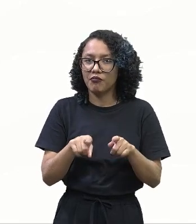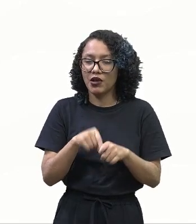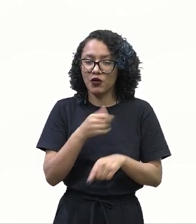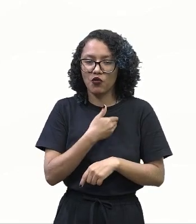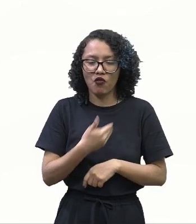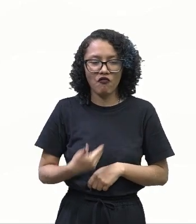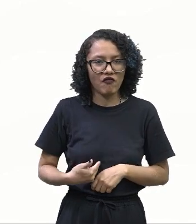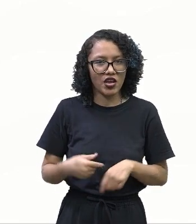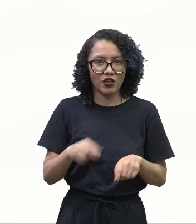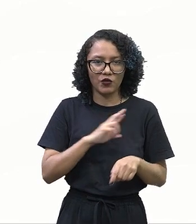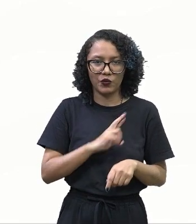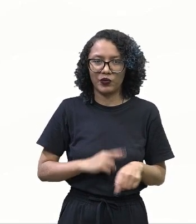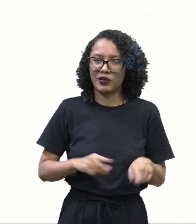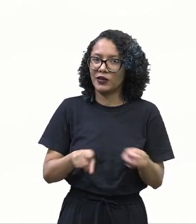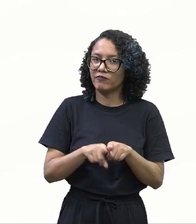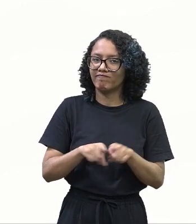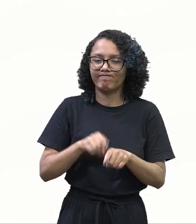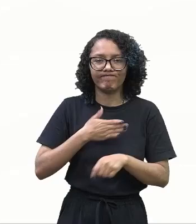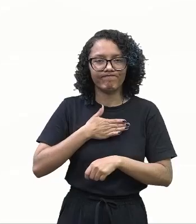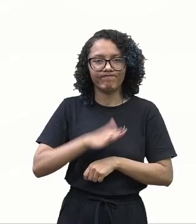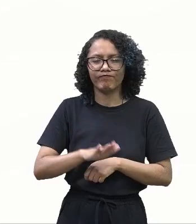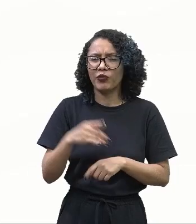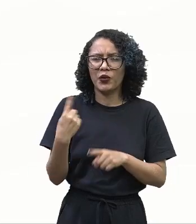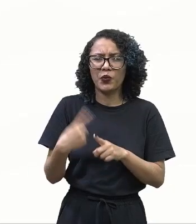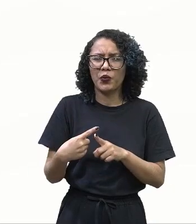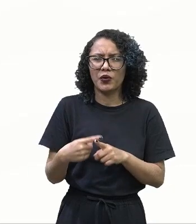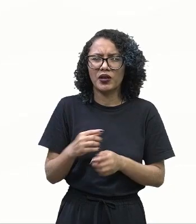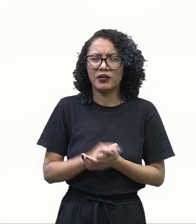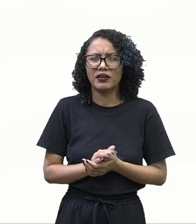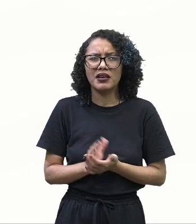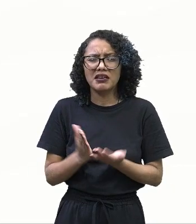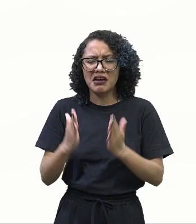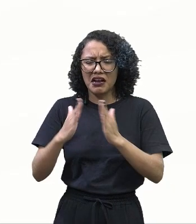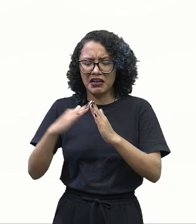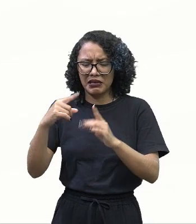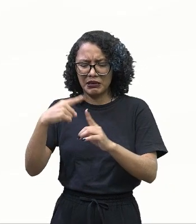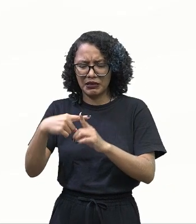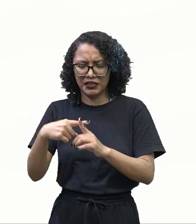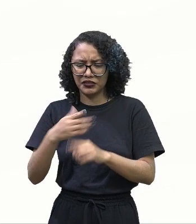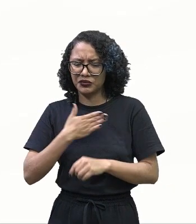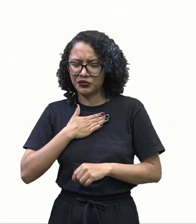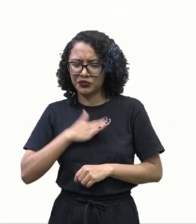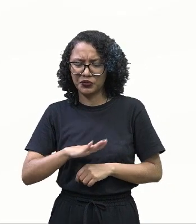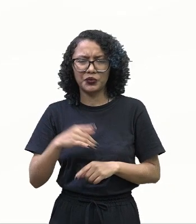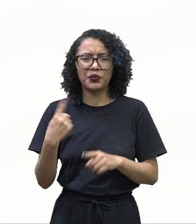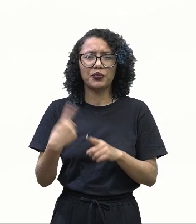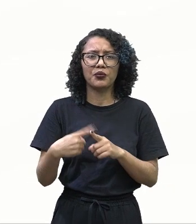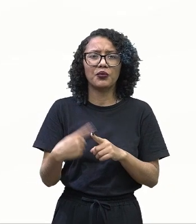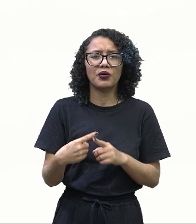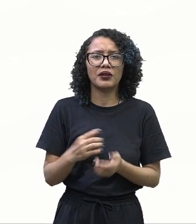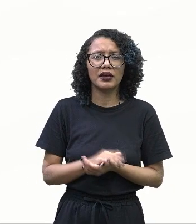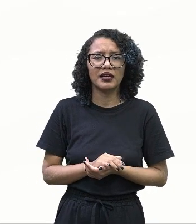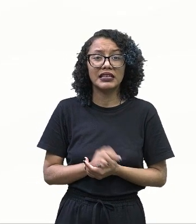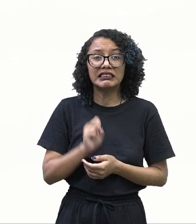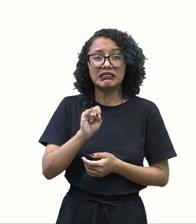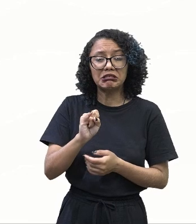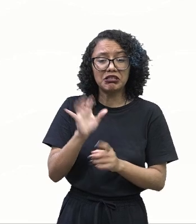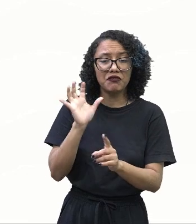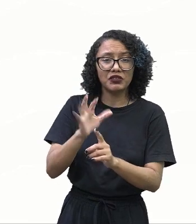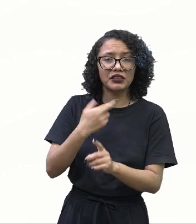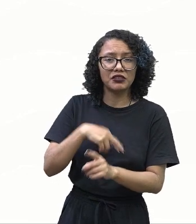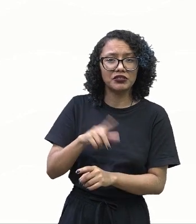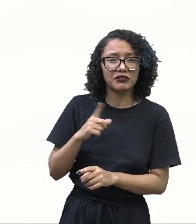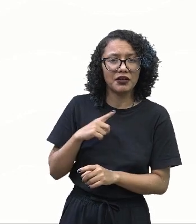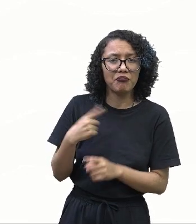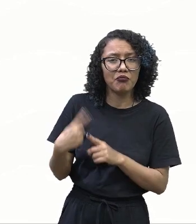governo republicano. Por que não vai ser bem visto pela igreja, já que a gente está falando de um movimento que tem uma forte influência religiosa? Porque